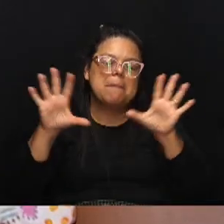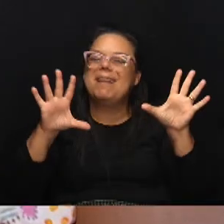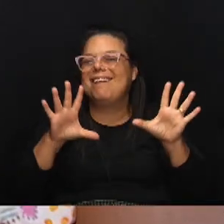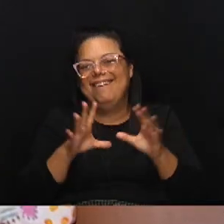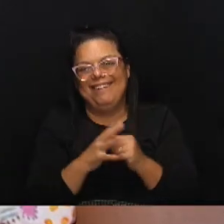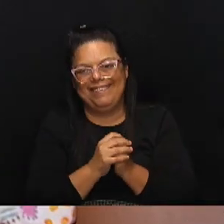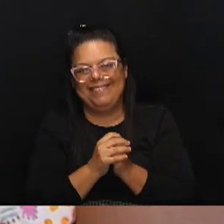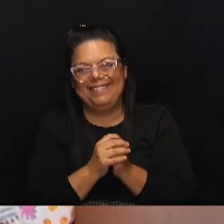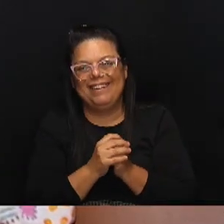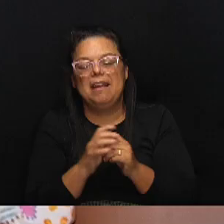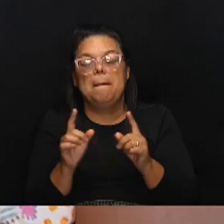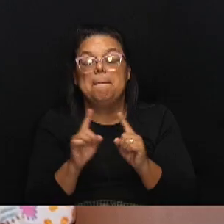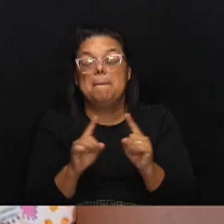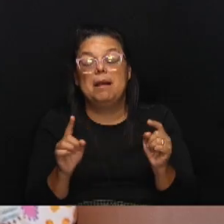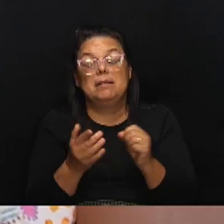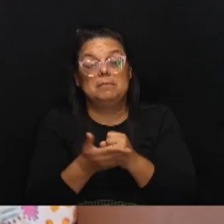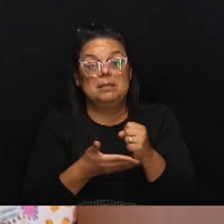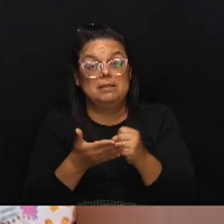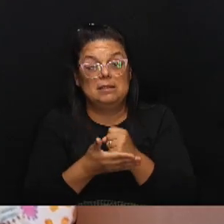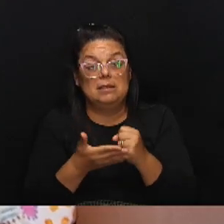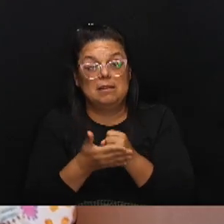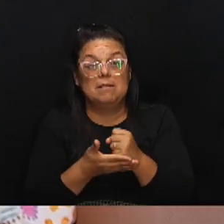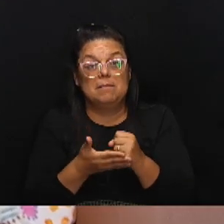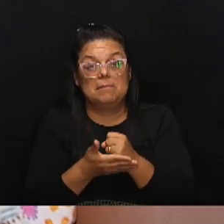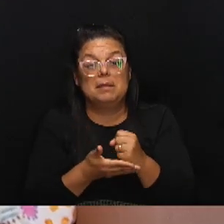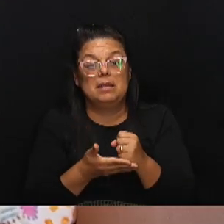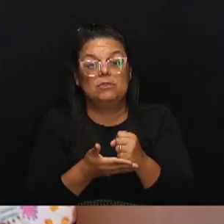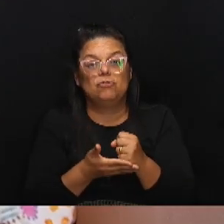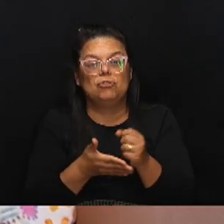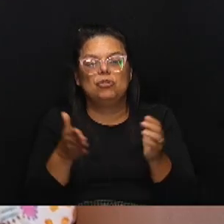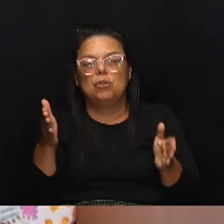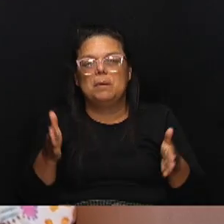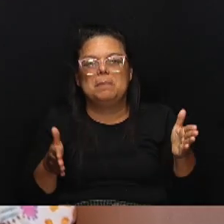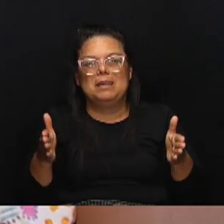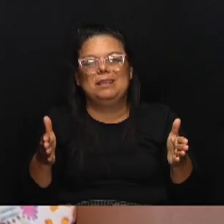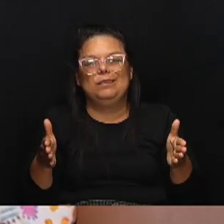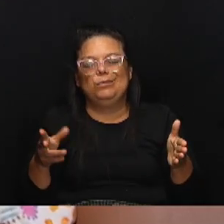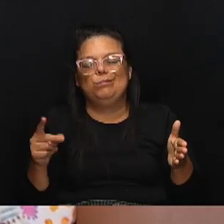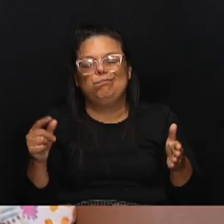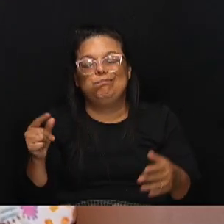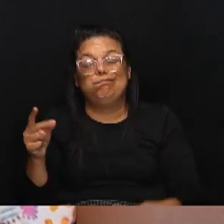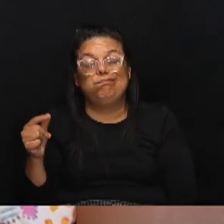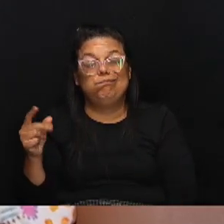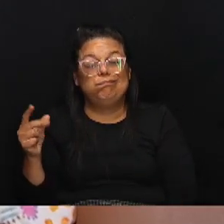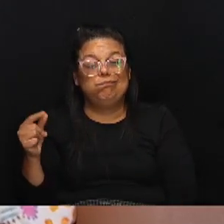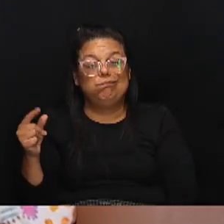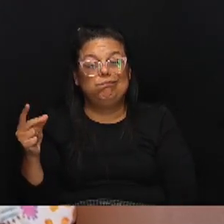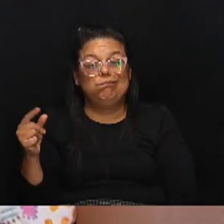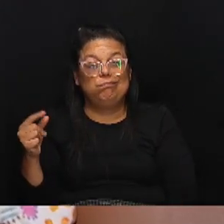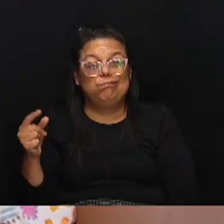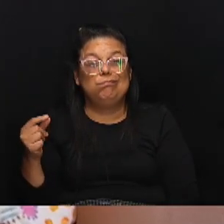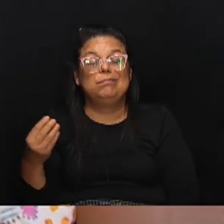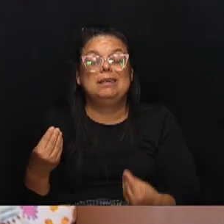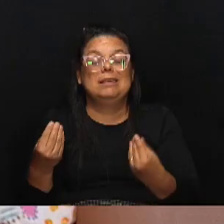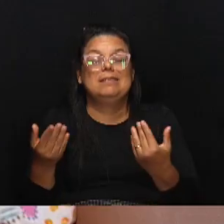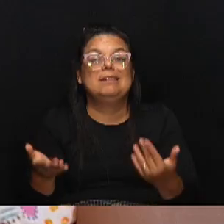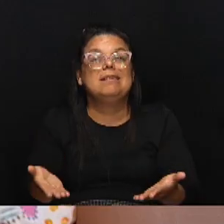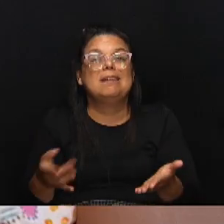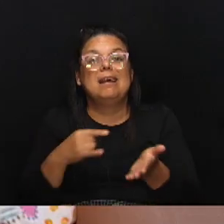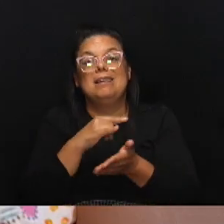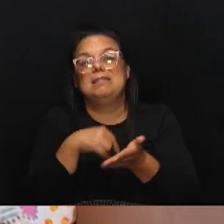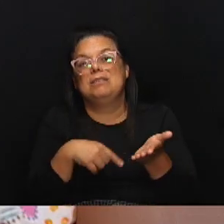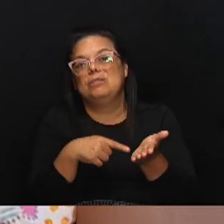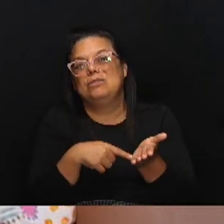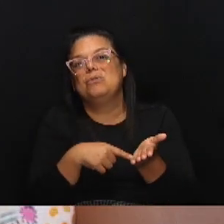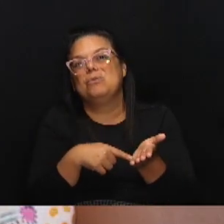educação. Mas, basicamente, durante muito tempo, perdurou essa perspectiva de entregar esses relatórios